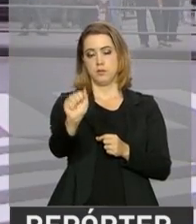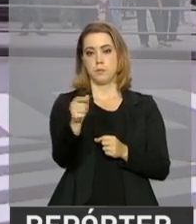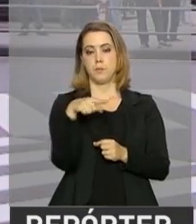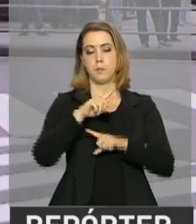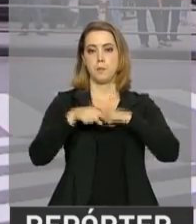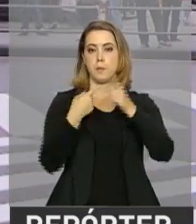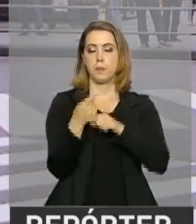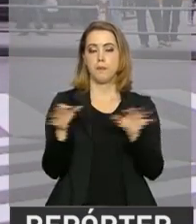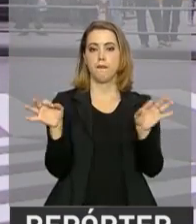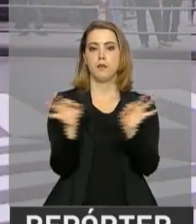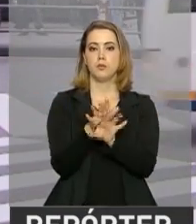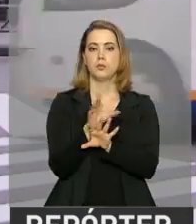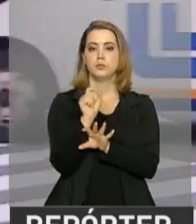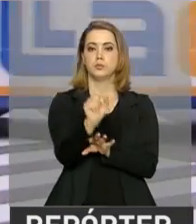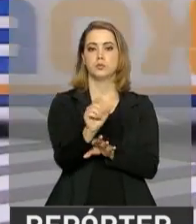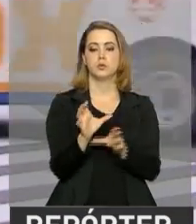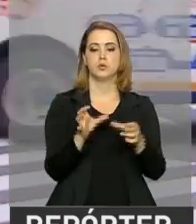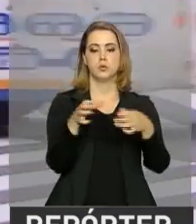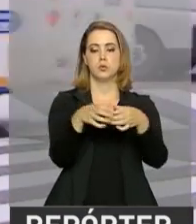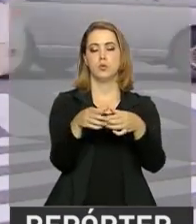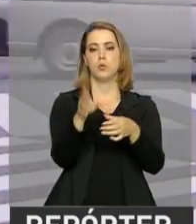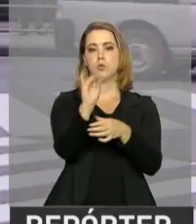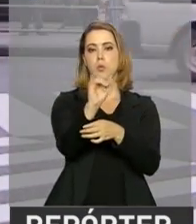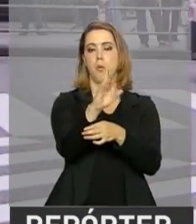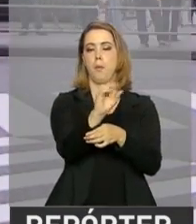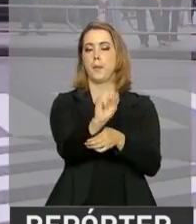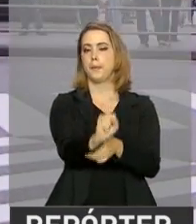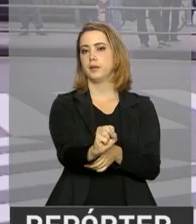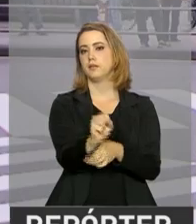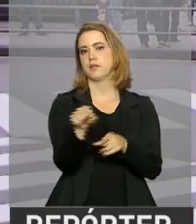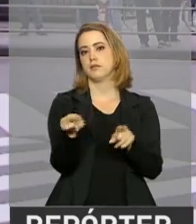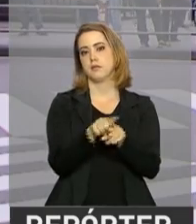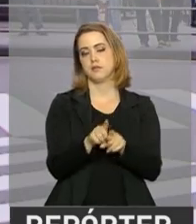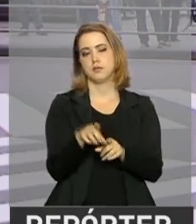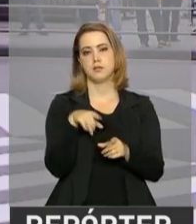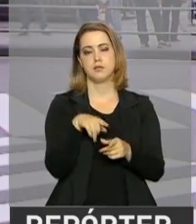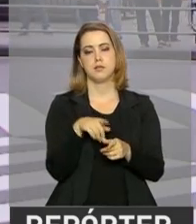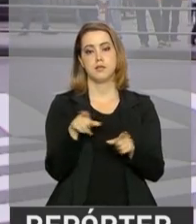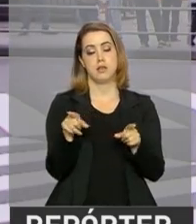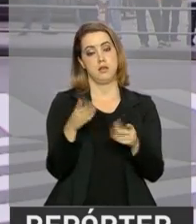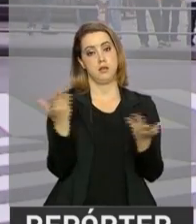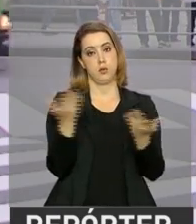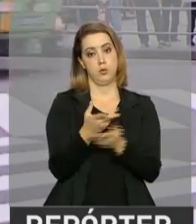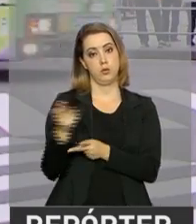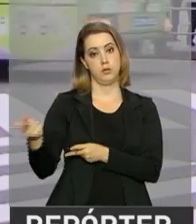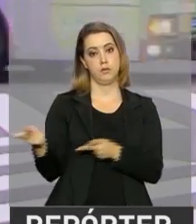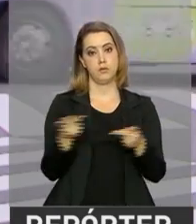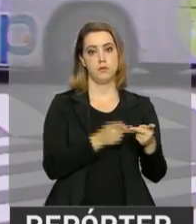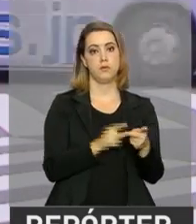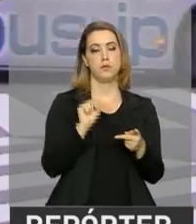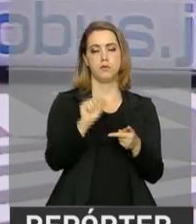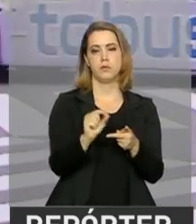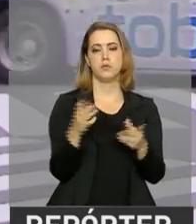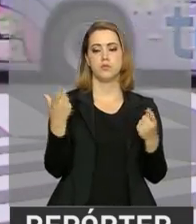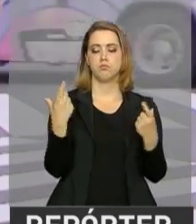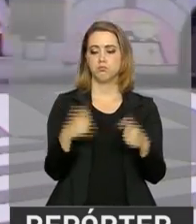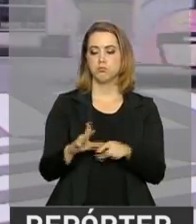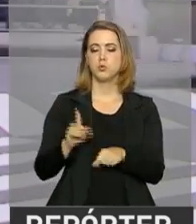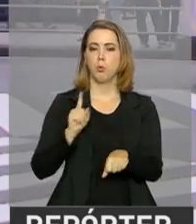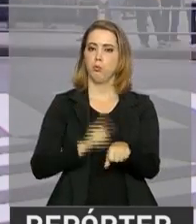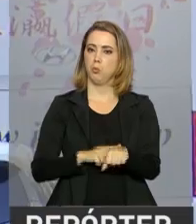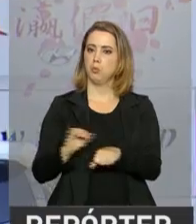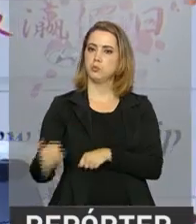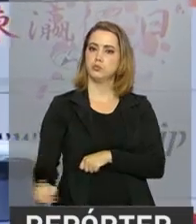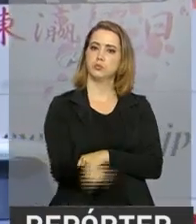a participação na cúpula dos BRICS na Índia. Uma visita que está sendo tratada como uma